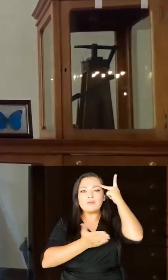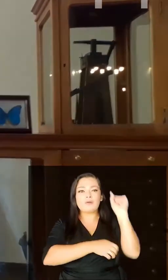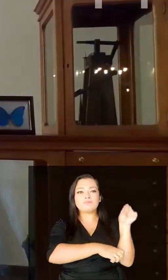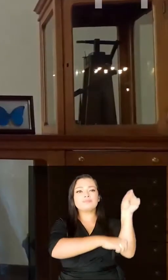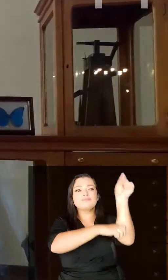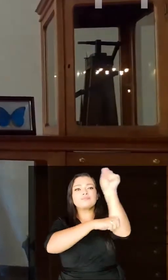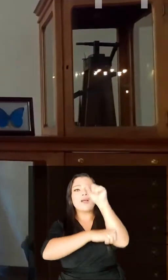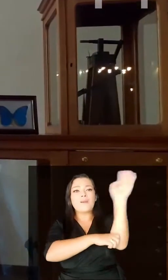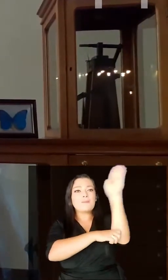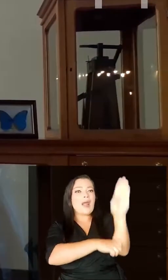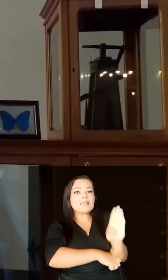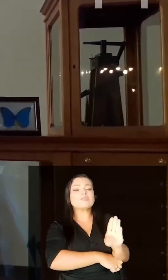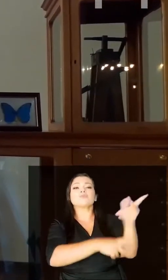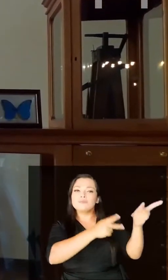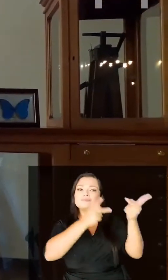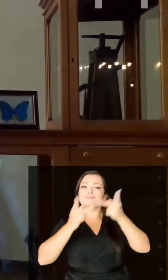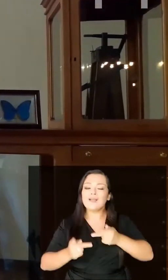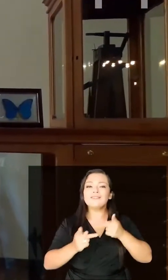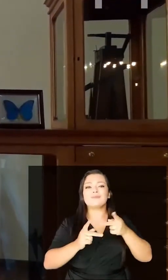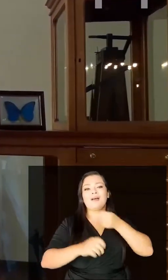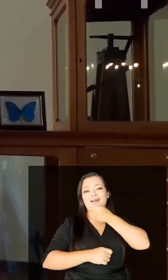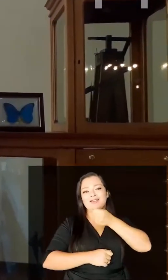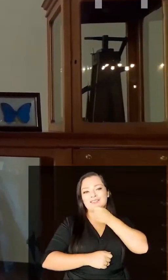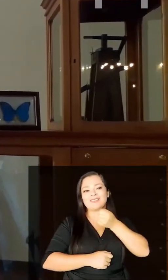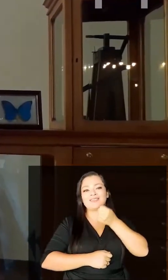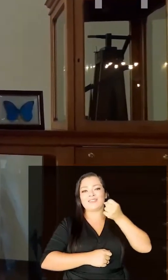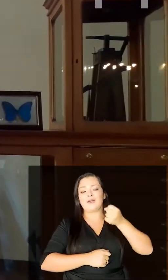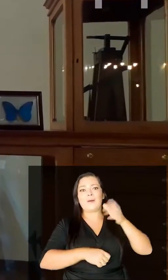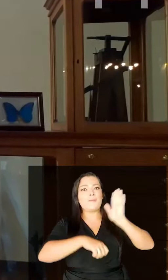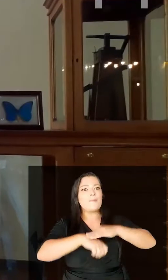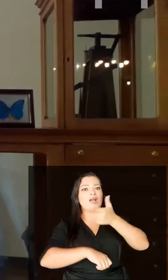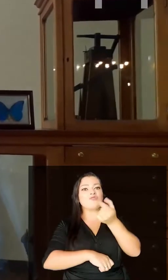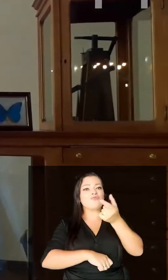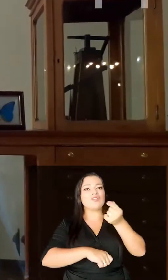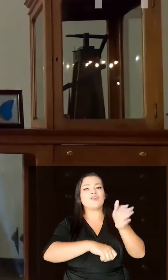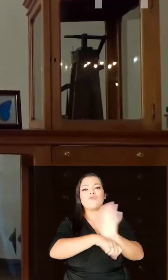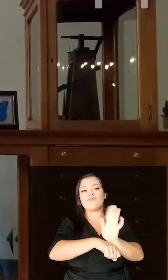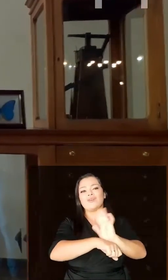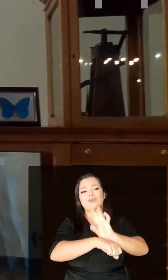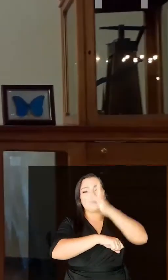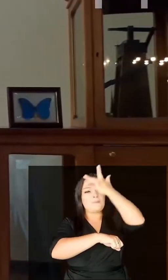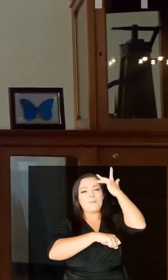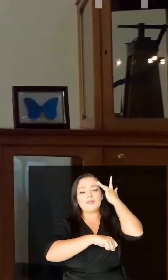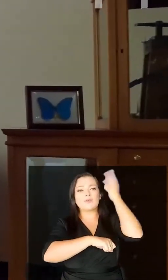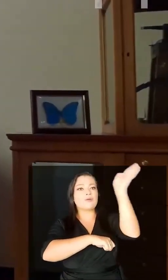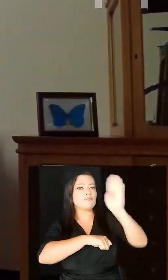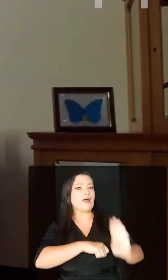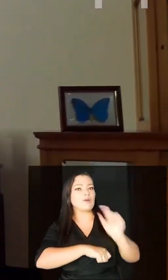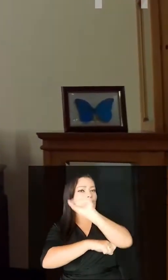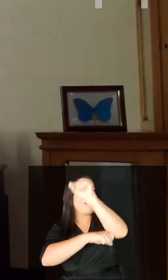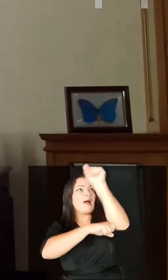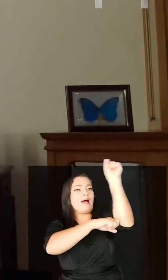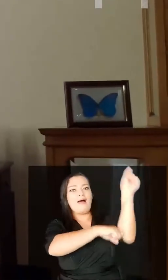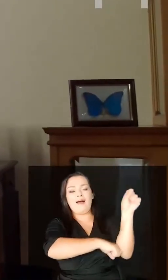contribuir com as suas histórias, quem quisesse participar. Então, no final, a gente teve mais de 20 vídeos com pessoas de todos os lugares